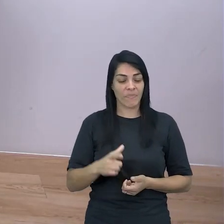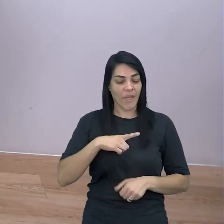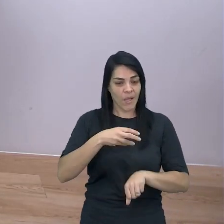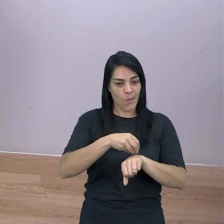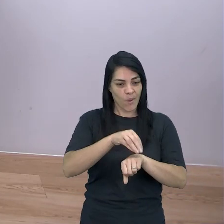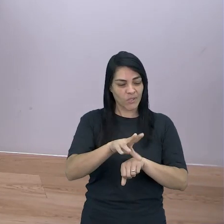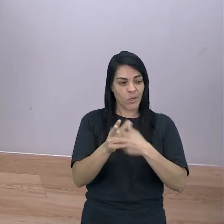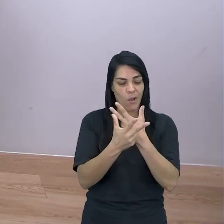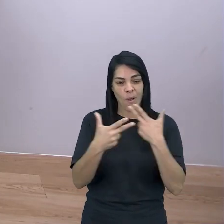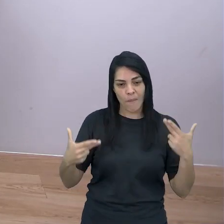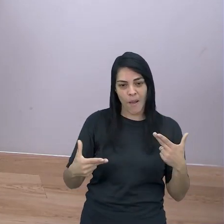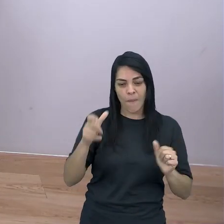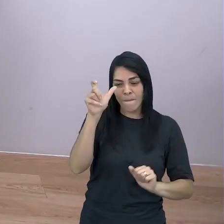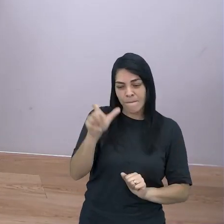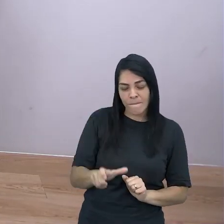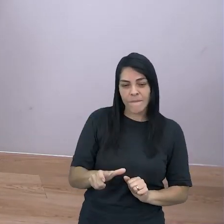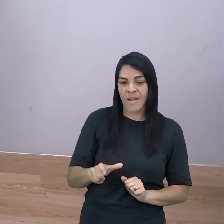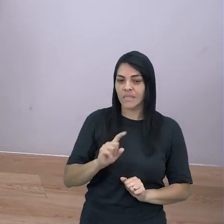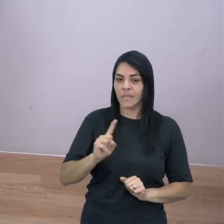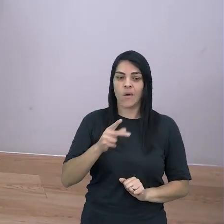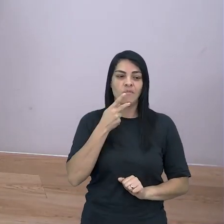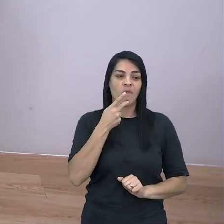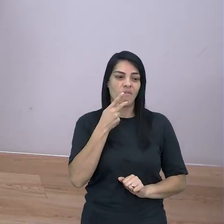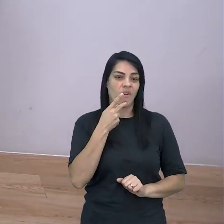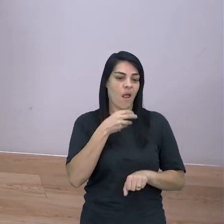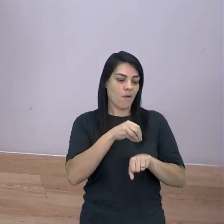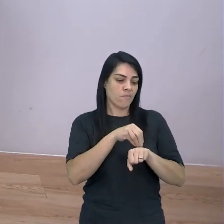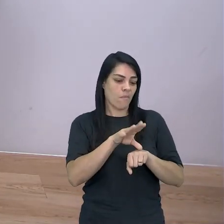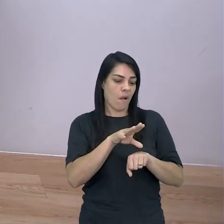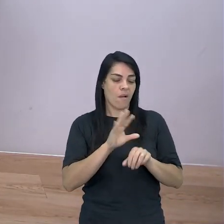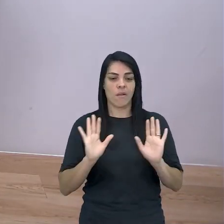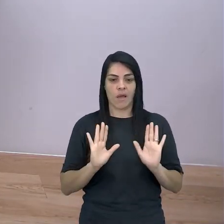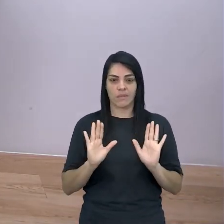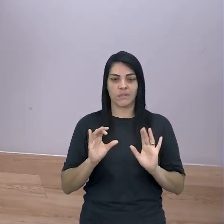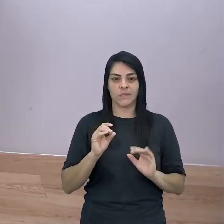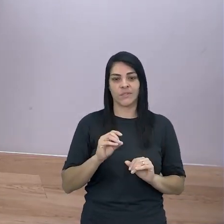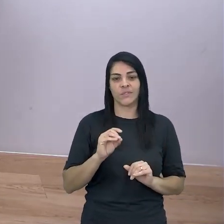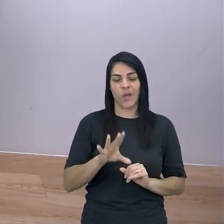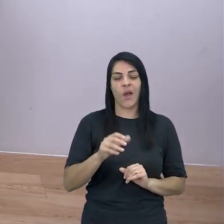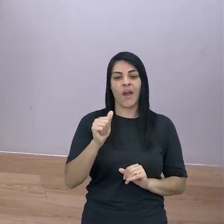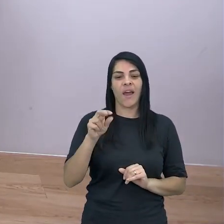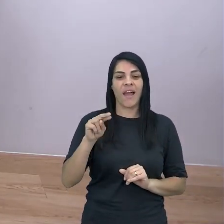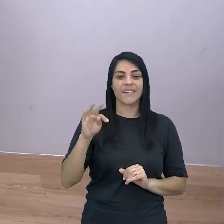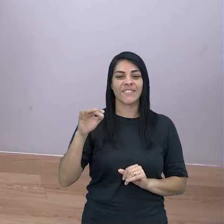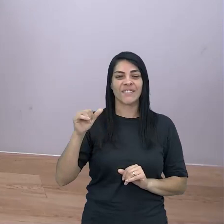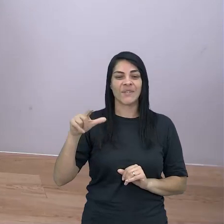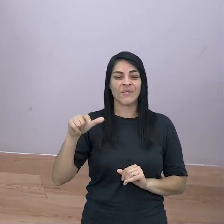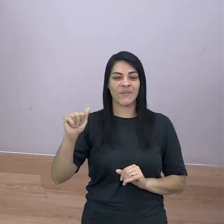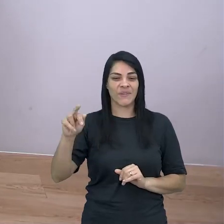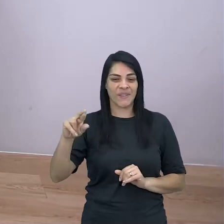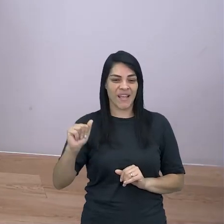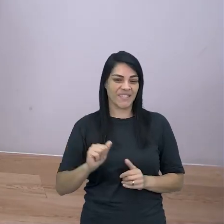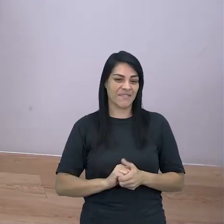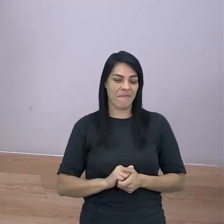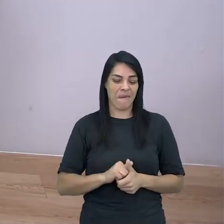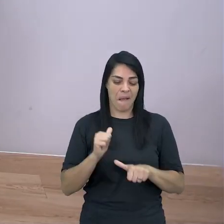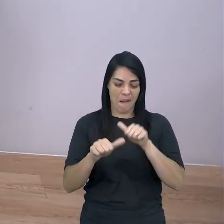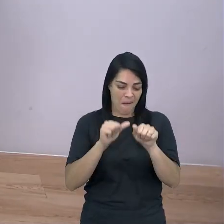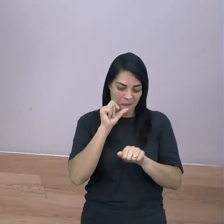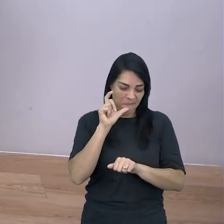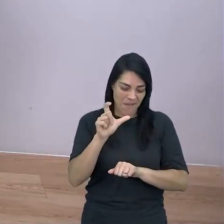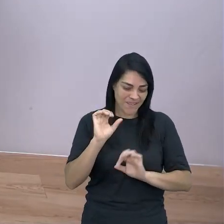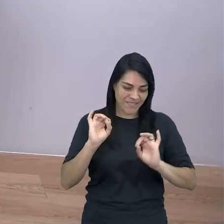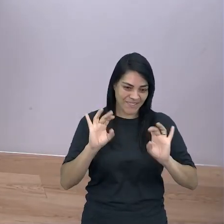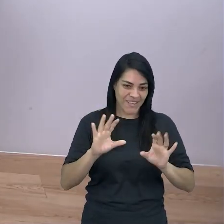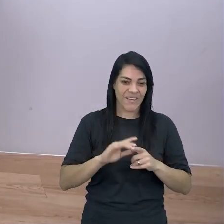dica, alguma coisa para alguém, eu não vou falar que eu vou dar o pitaco, eu vou articular. Isso mesmo. Adorei.